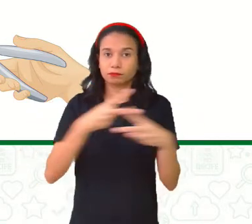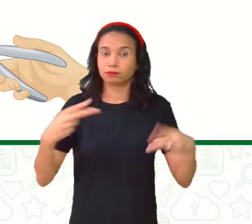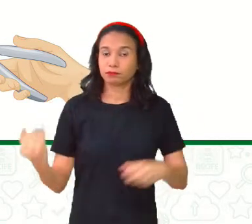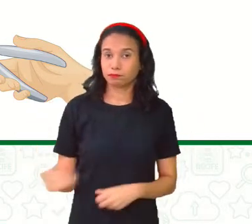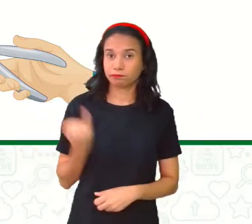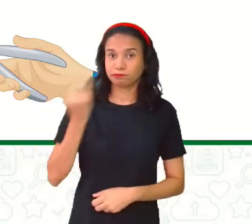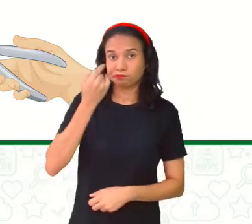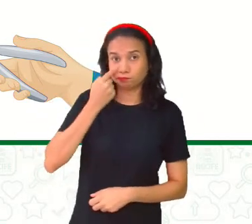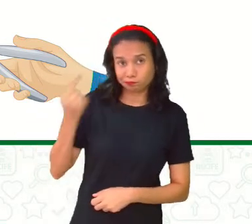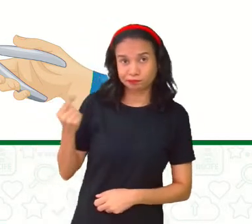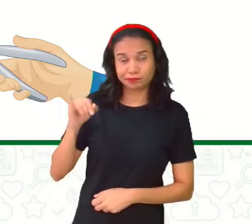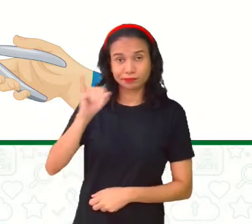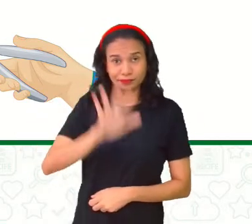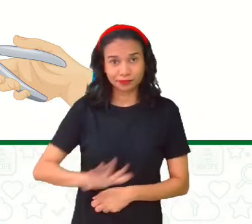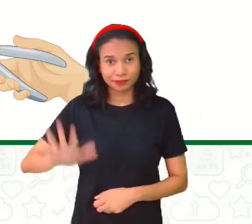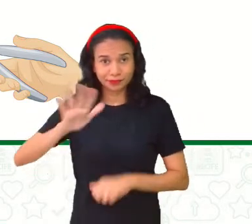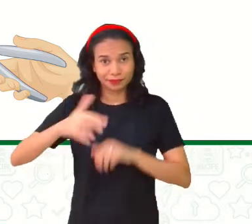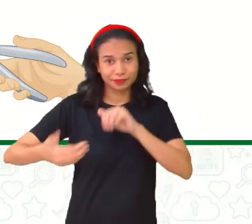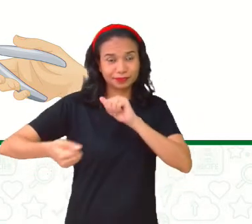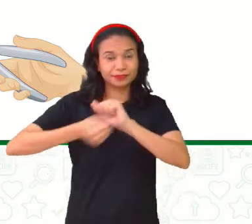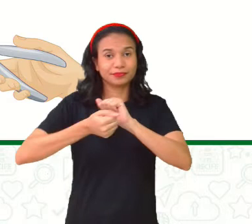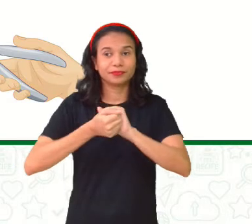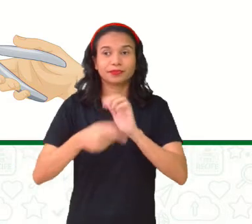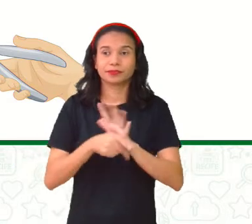importantes. Dá uma olhadinha aí na tela comigo, tá?